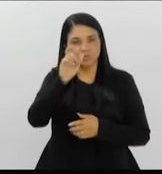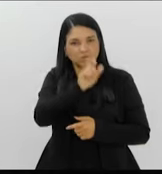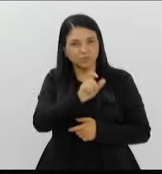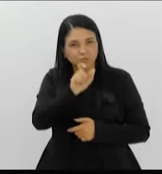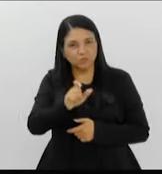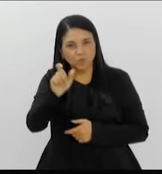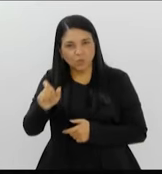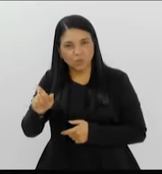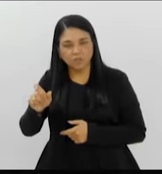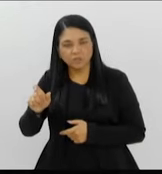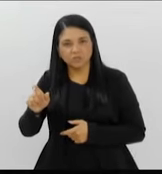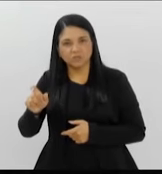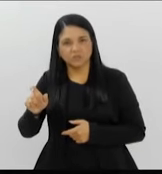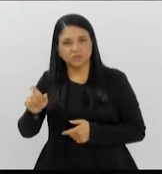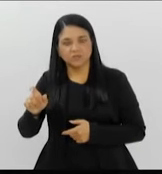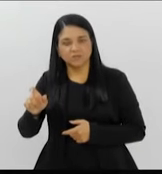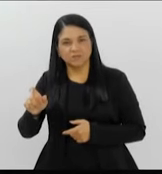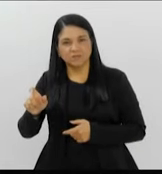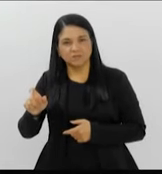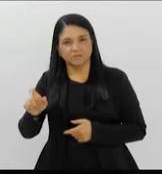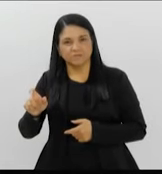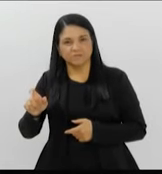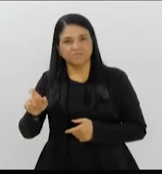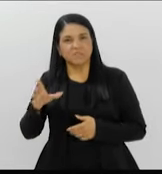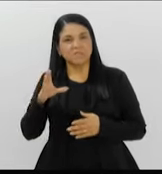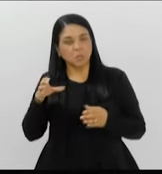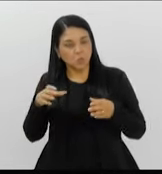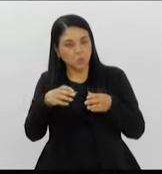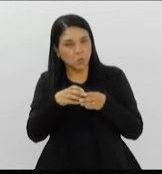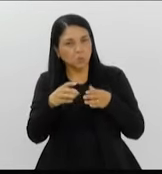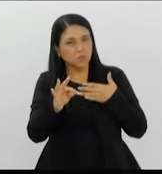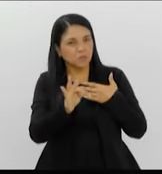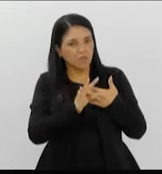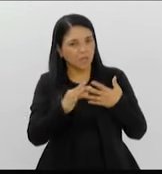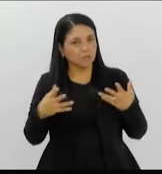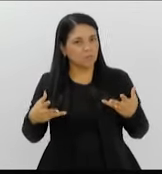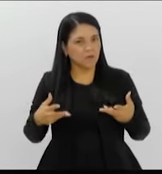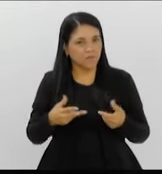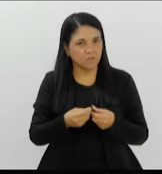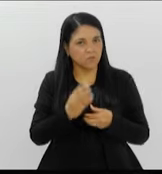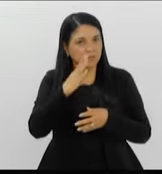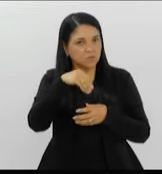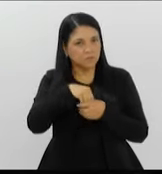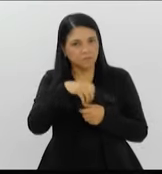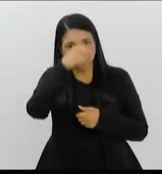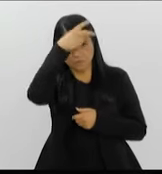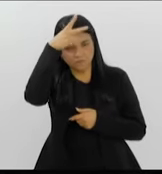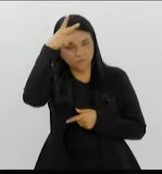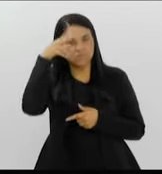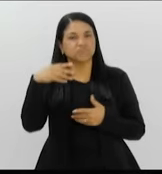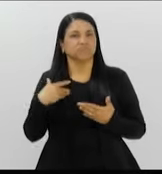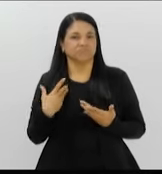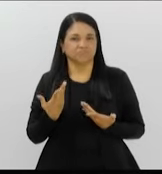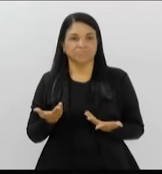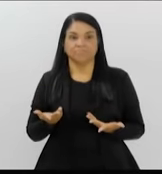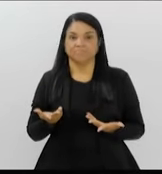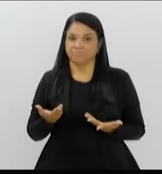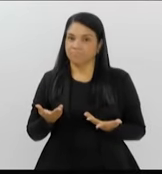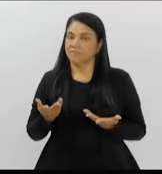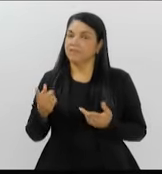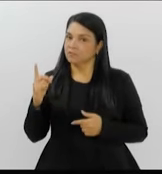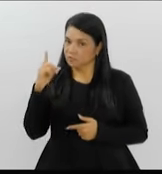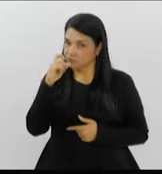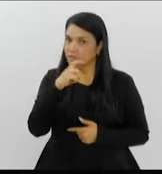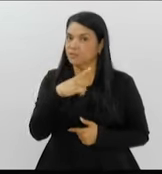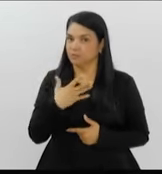um quadro daquela qualificação, é tempos difíceis. Mas